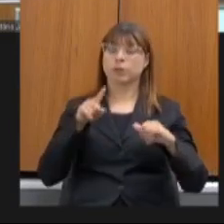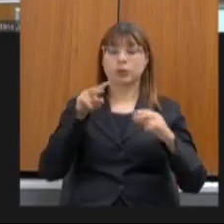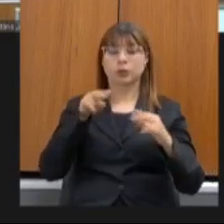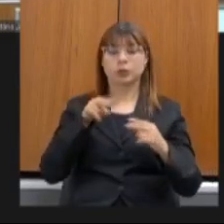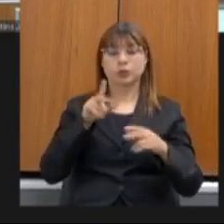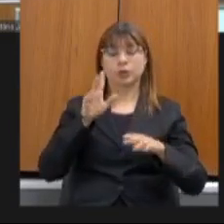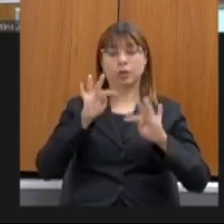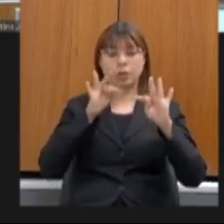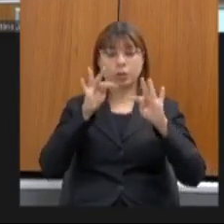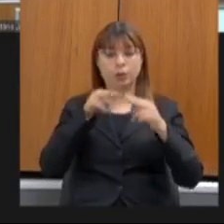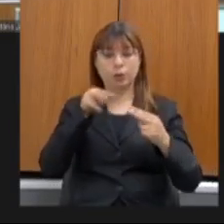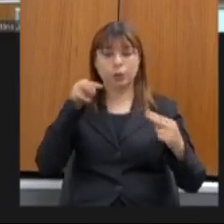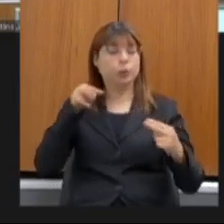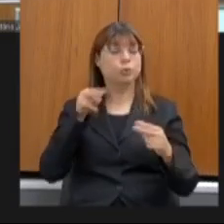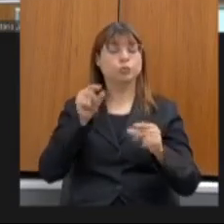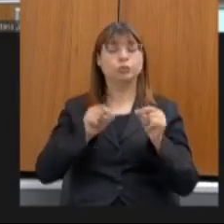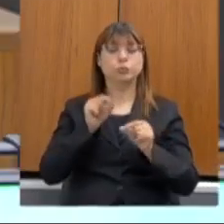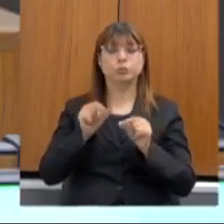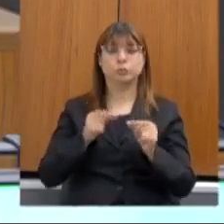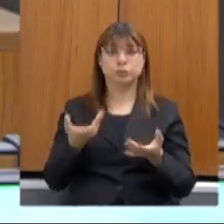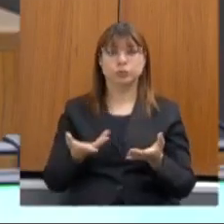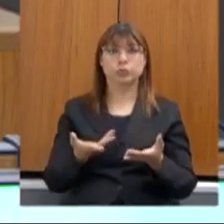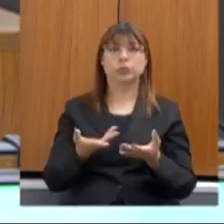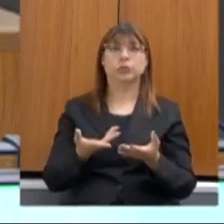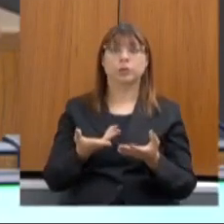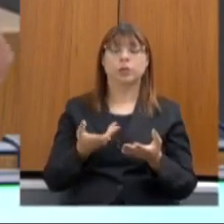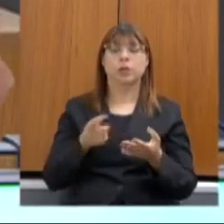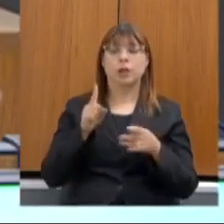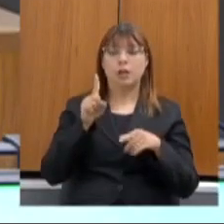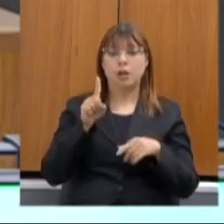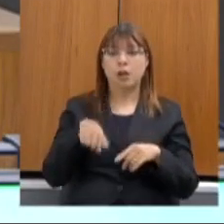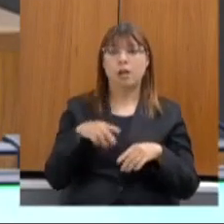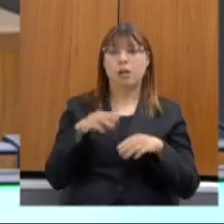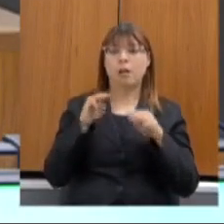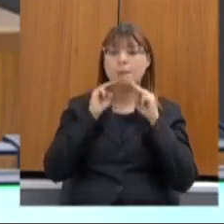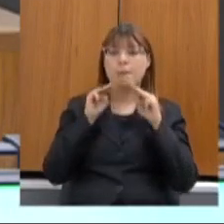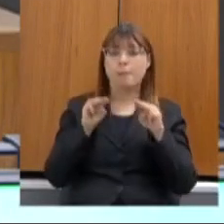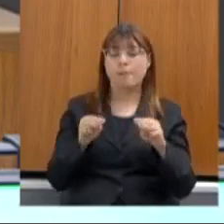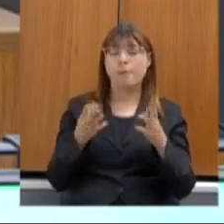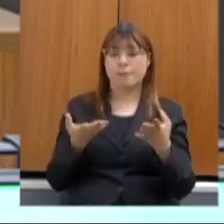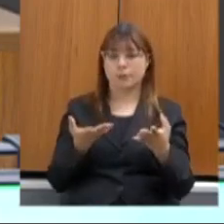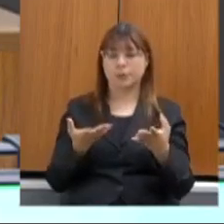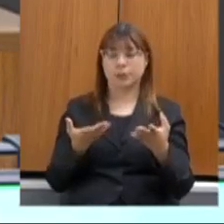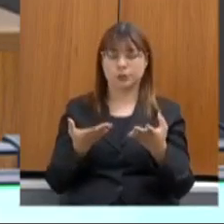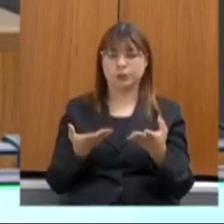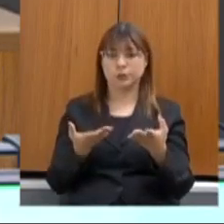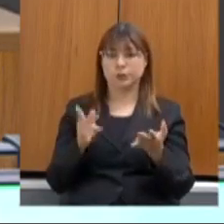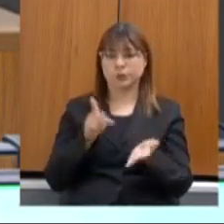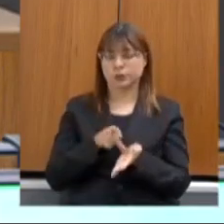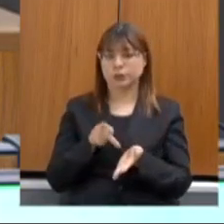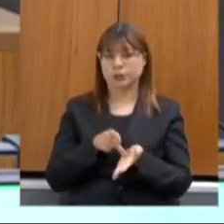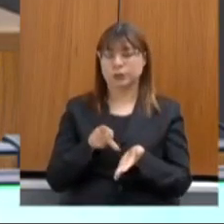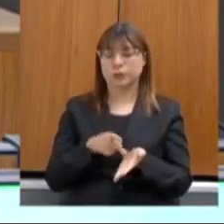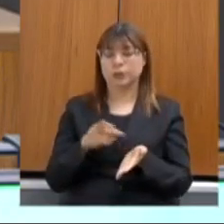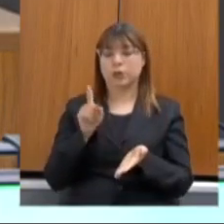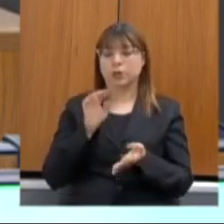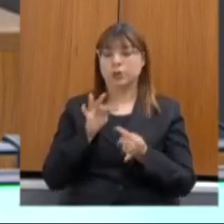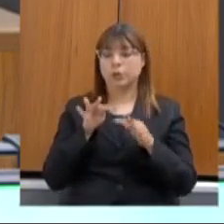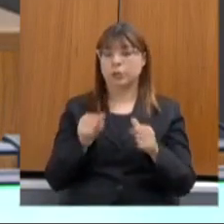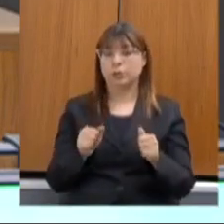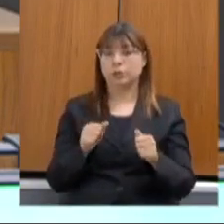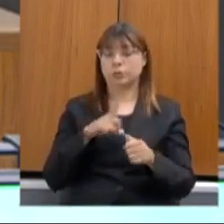tecnológica o quê que é a vitrine tecnológica é uma verdadeiro Market Place em que plantas as patentes por e